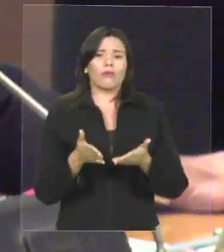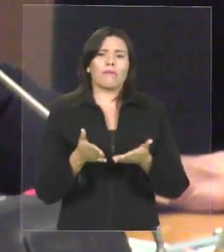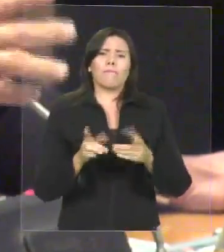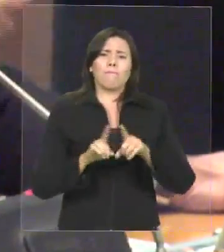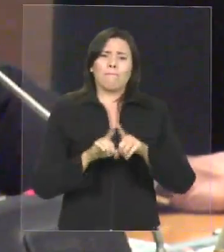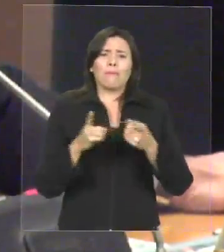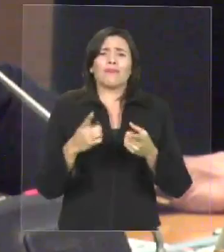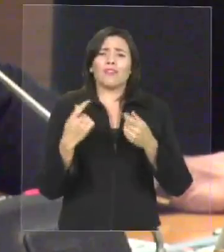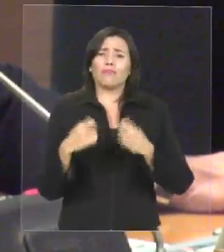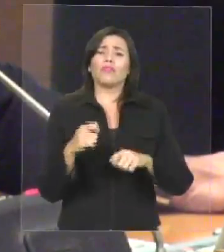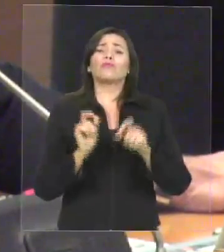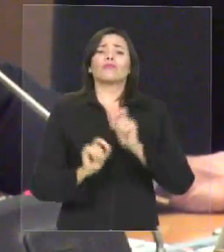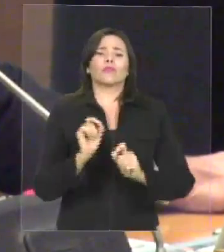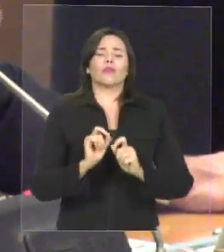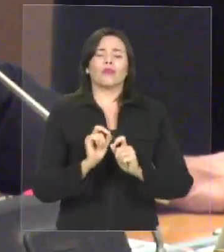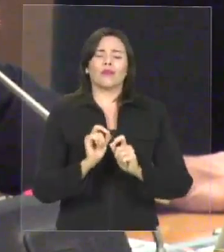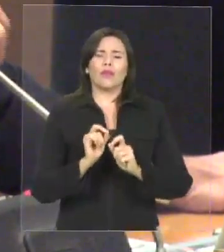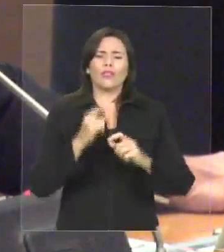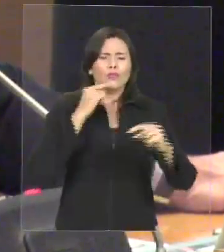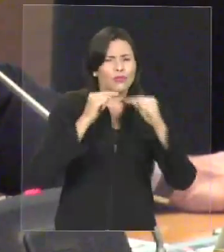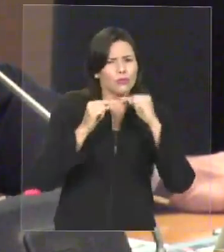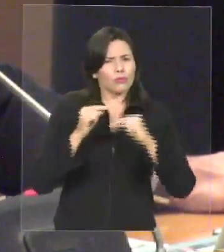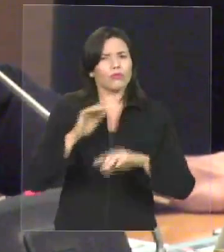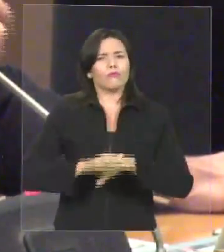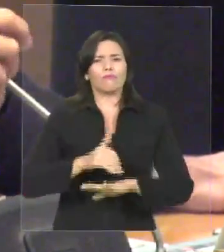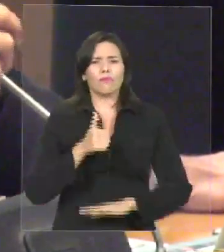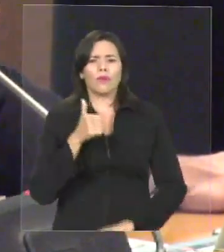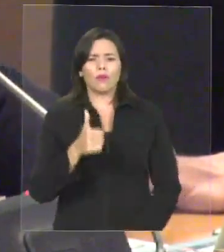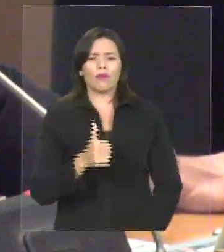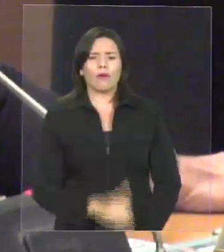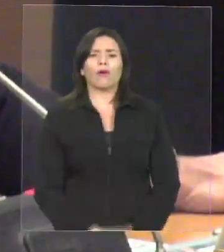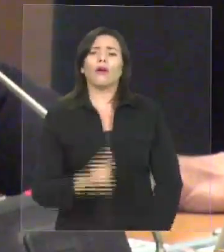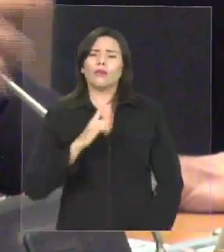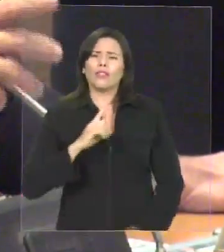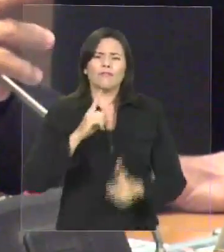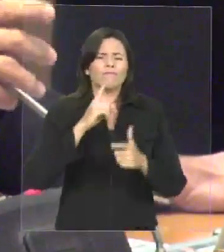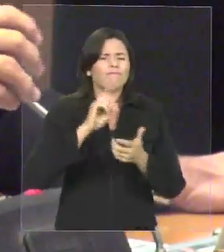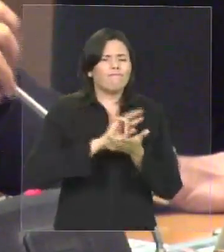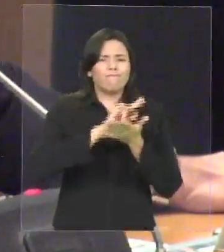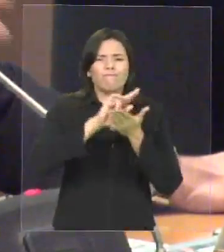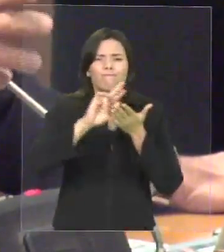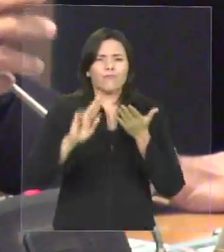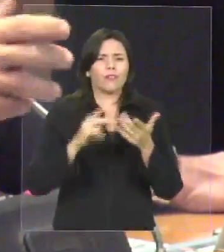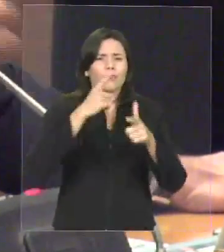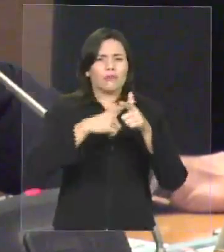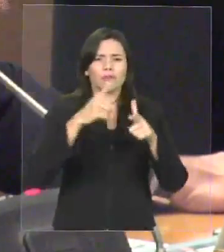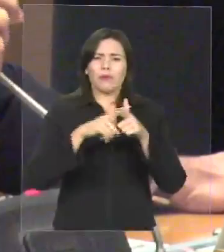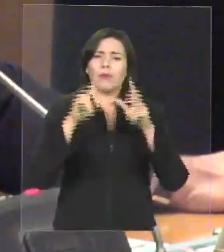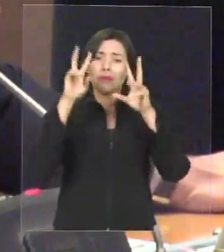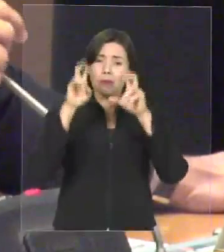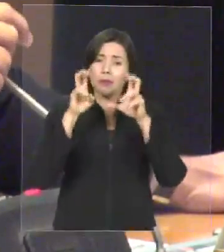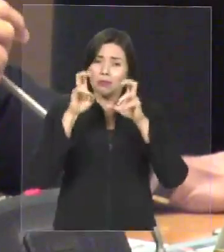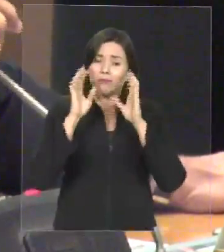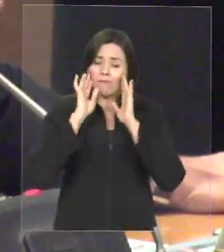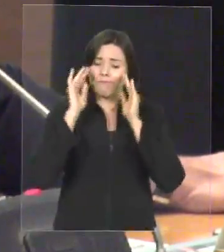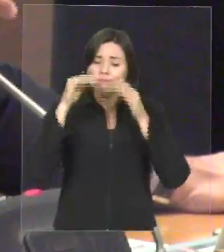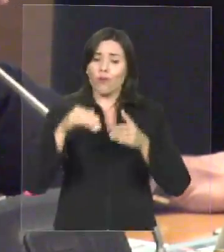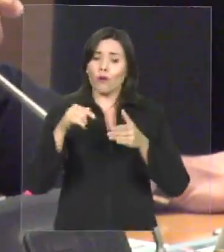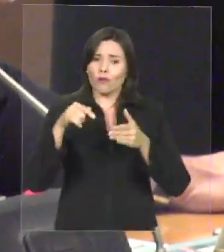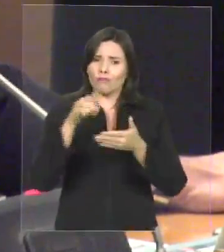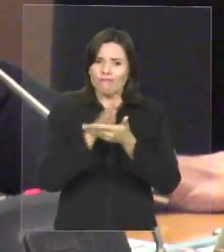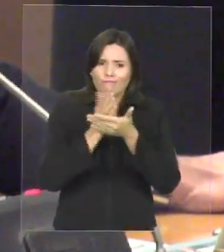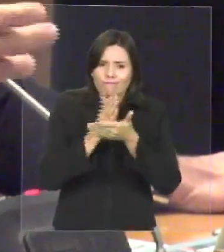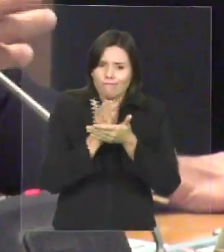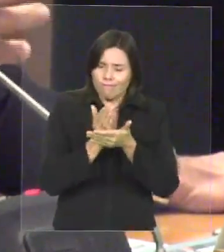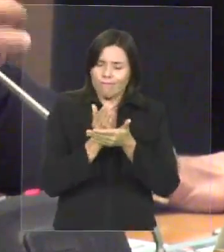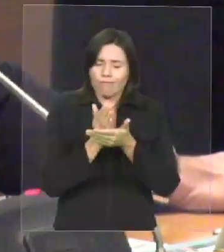Então, nós temos aqui nessa casa uma comissão de assuntos municipais e regionais que será fundamental para que essa região